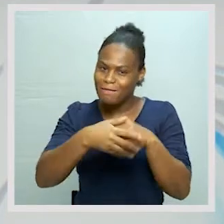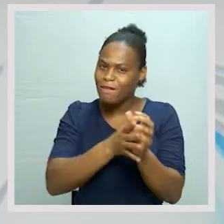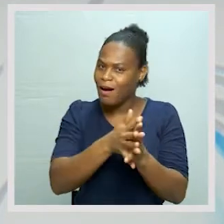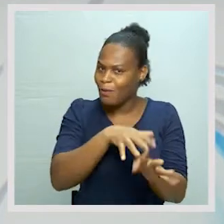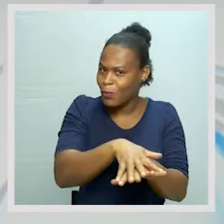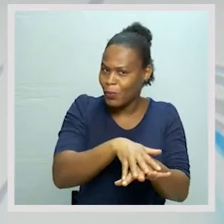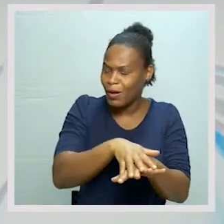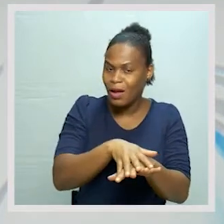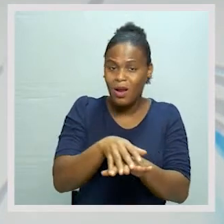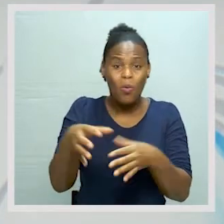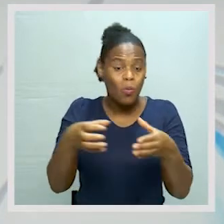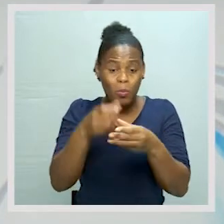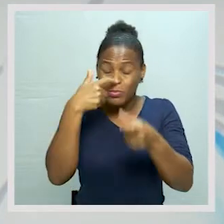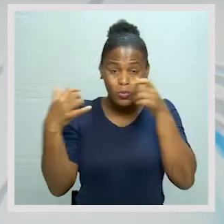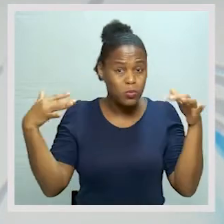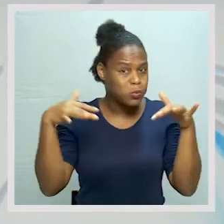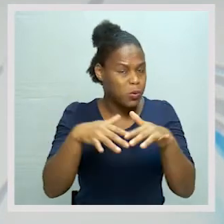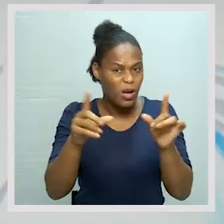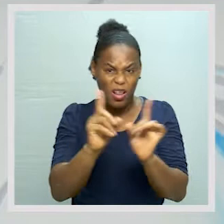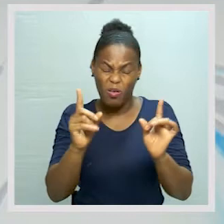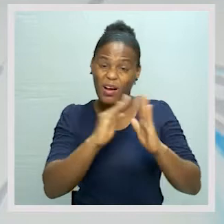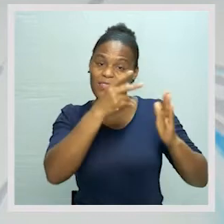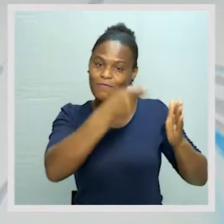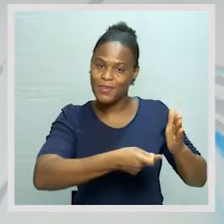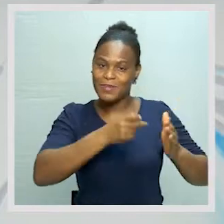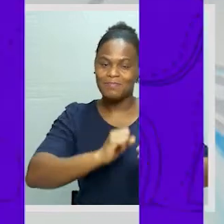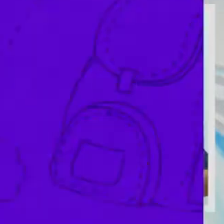vamos evitar as aglomerações e vamos ficar em casa.